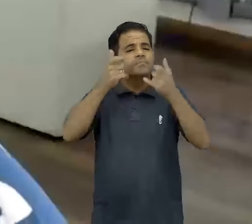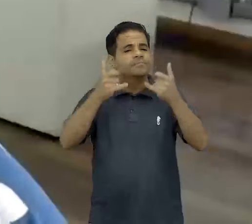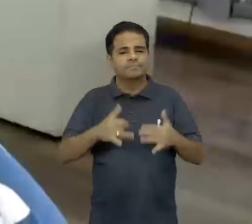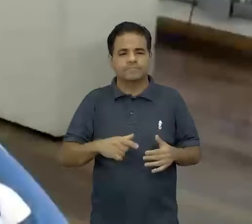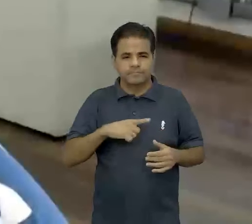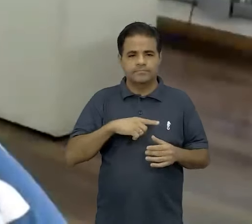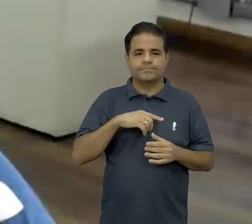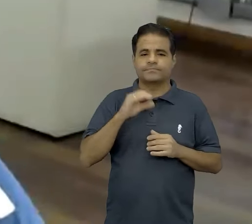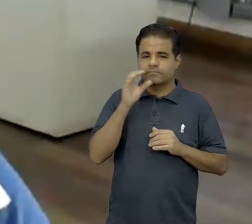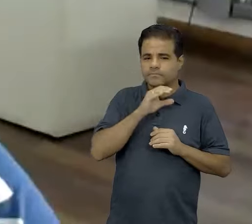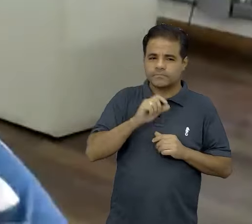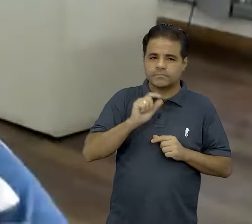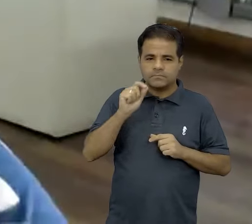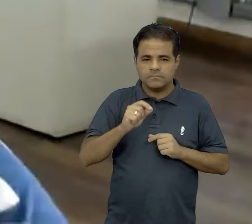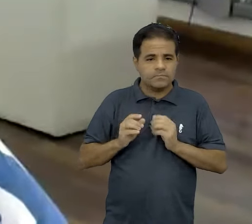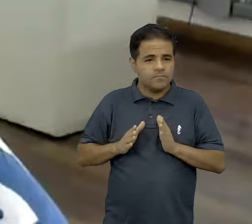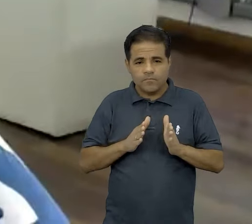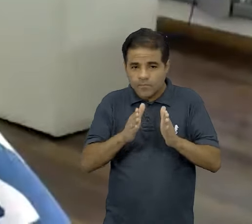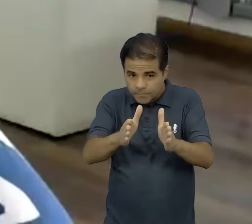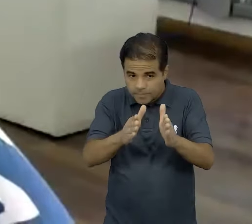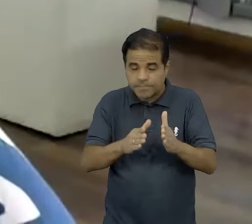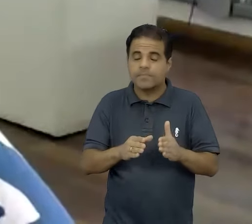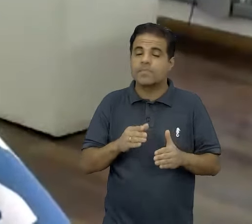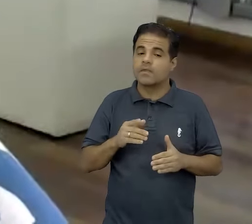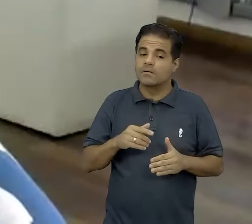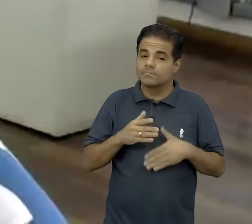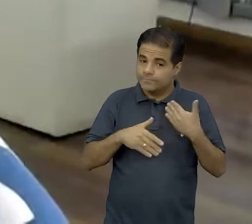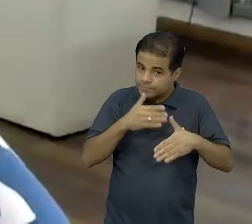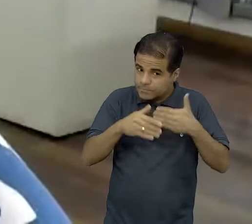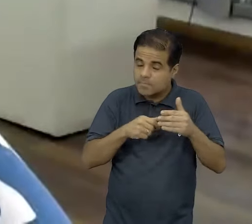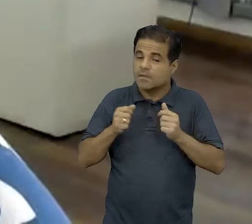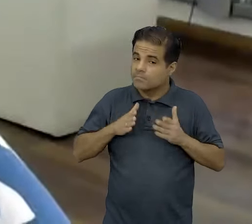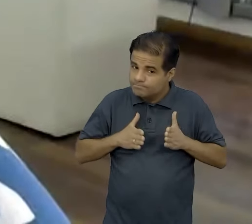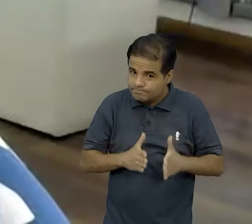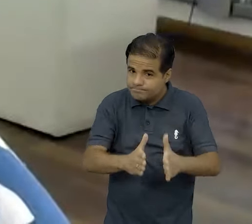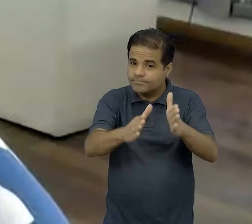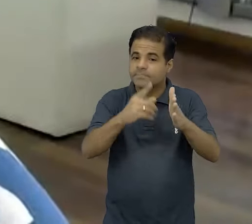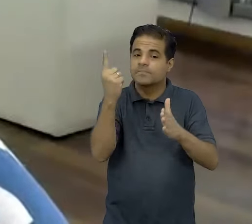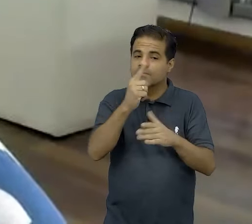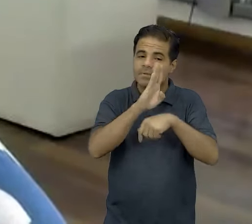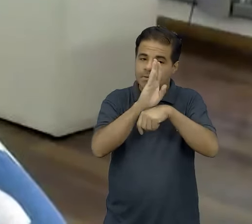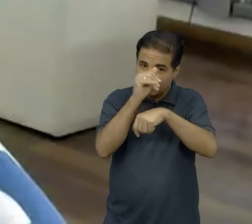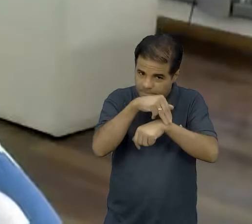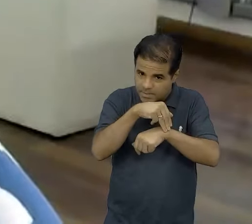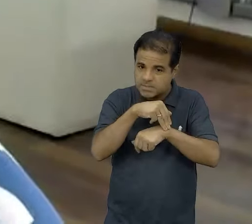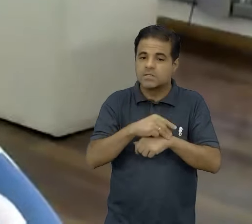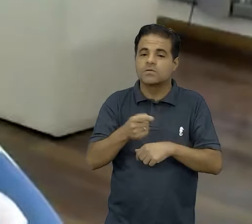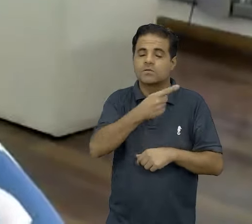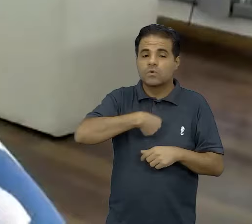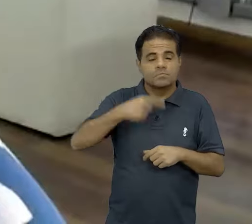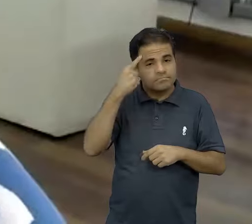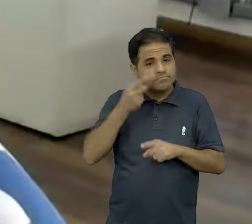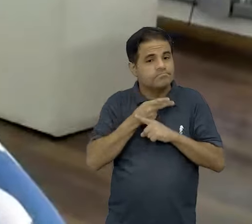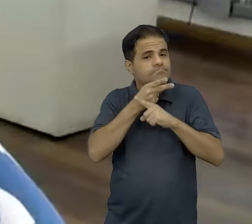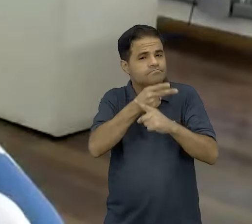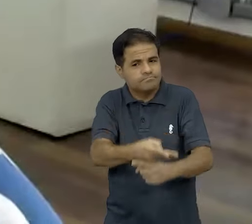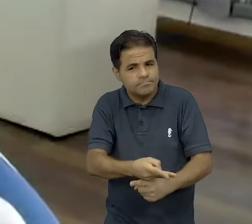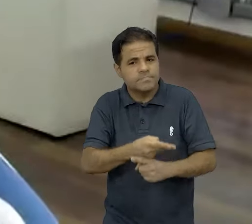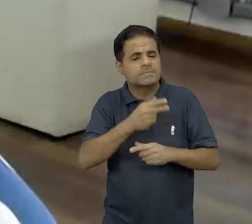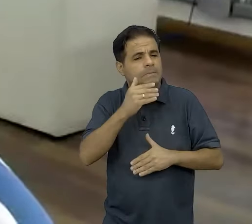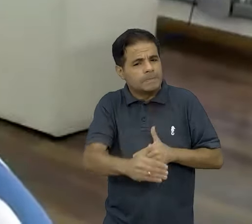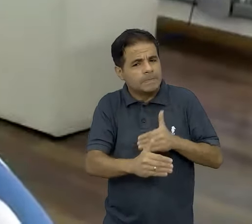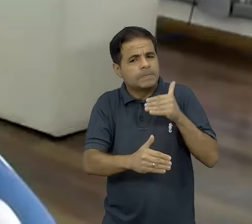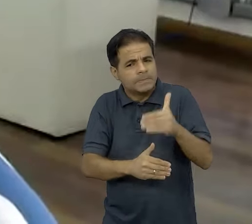falar brevemente sobre o percurso que a gente vai percorrer nesse primeiro bimestre, né? Então, a gente busca cada